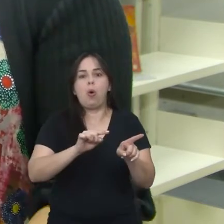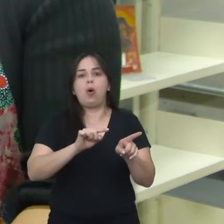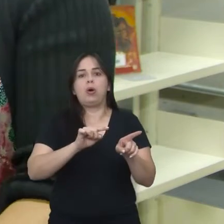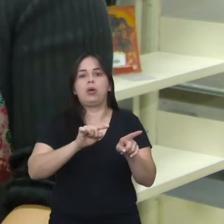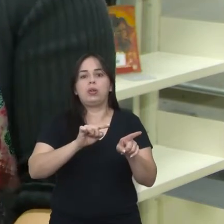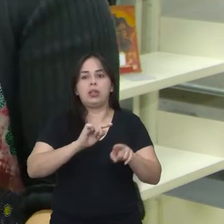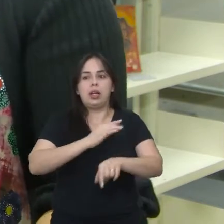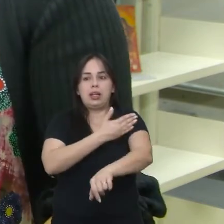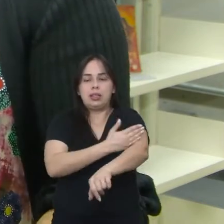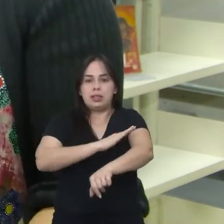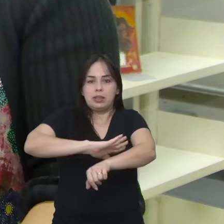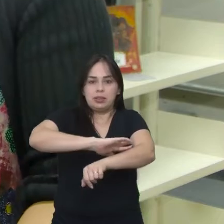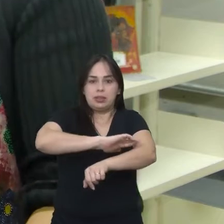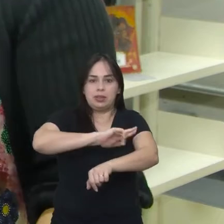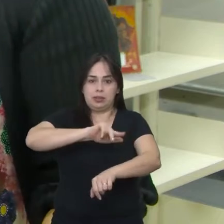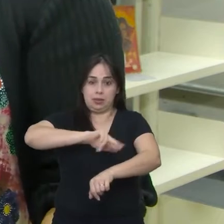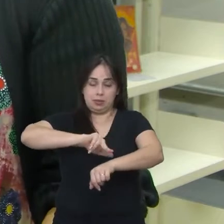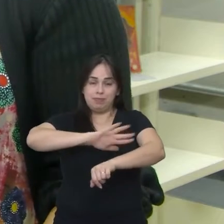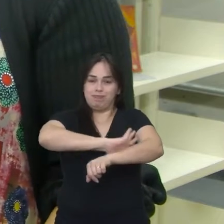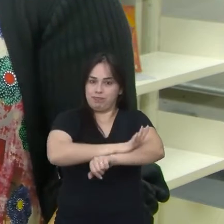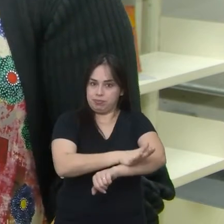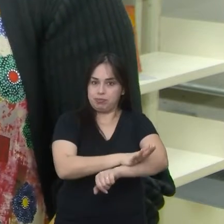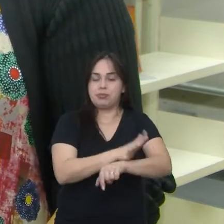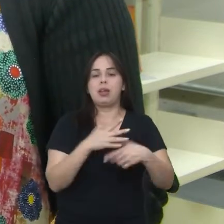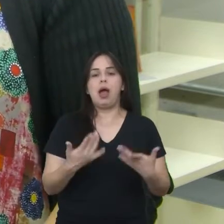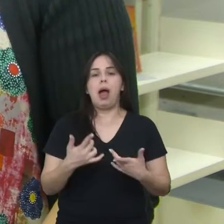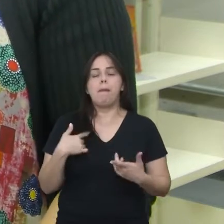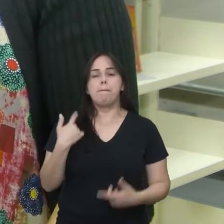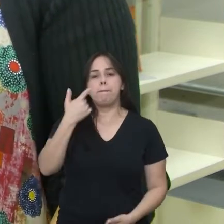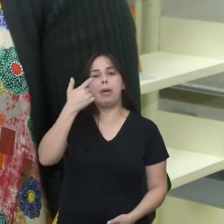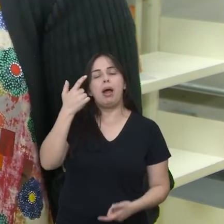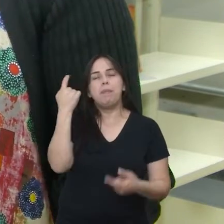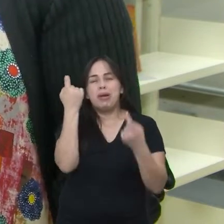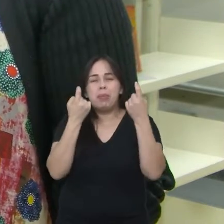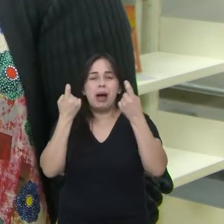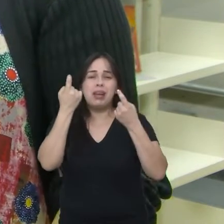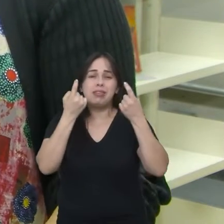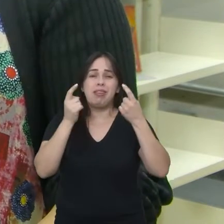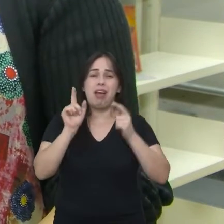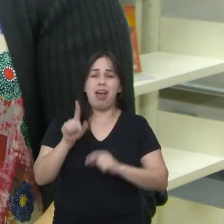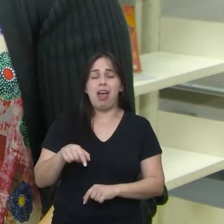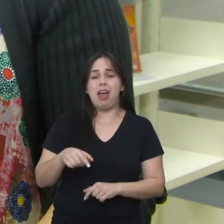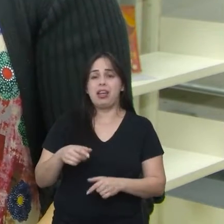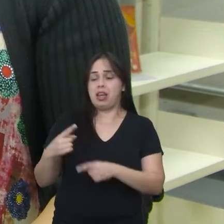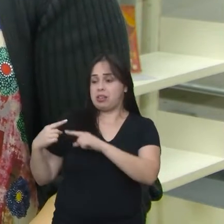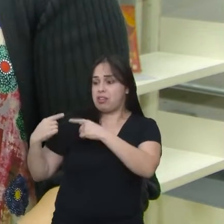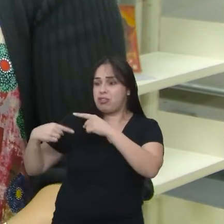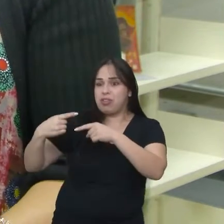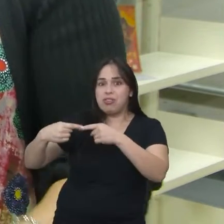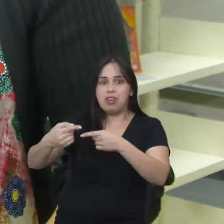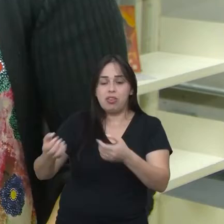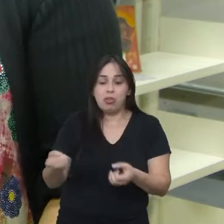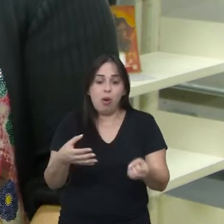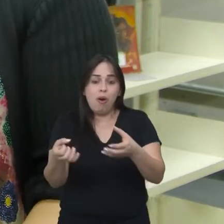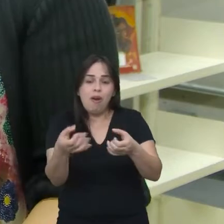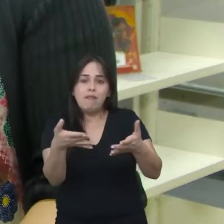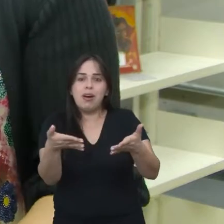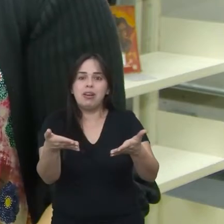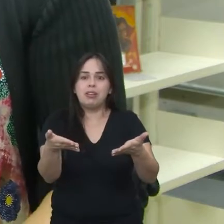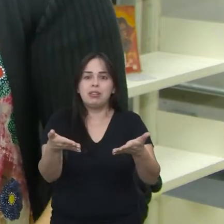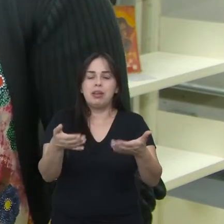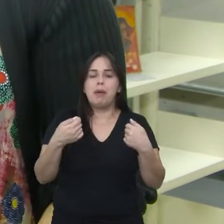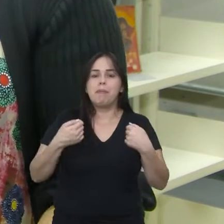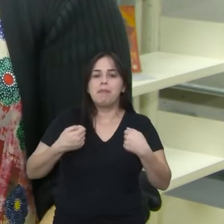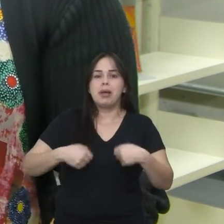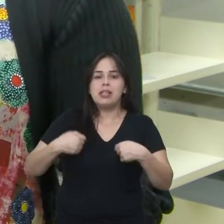educação antirracista desde o princípio, né? Porque eu acho que a grande preocupação é essa geração que